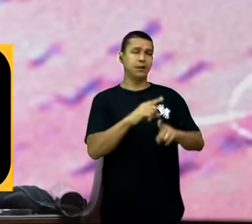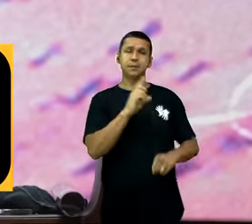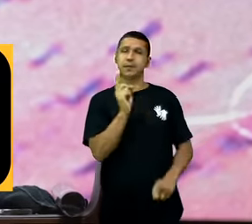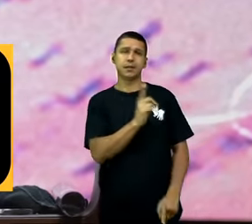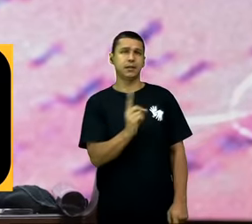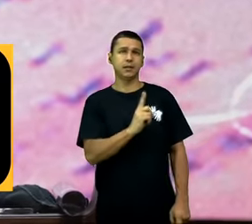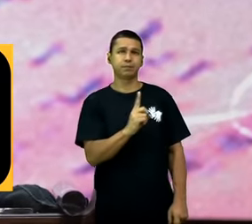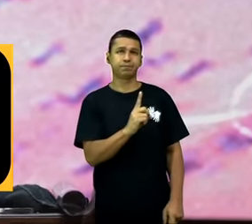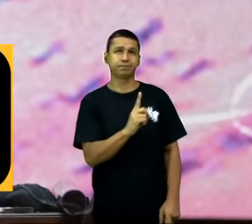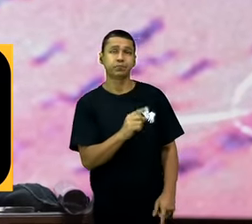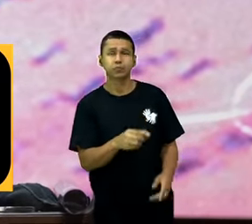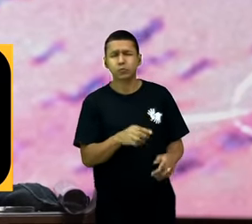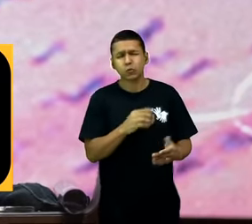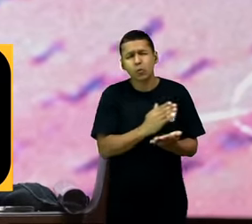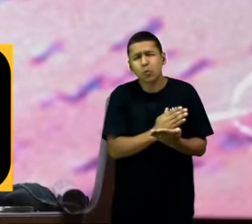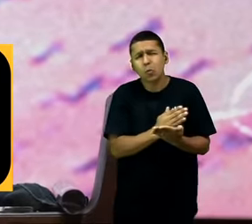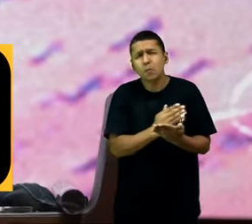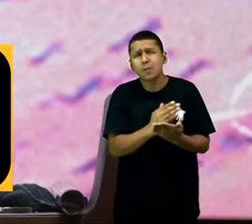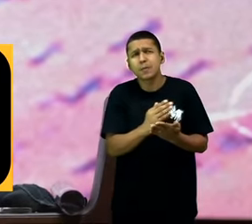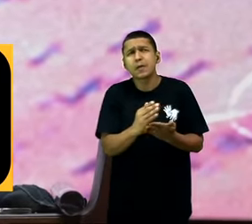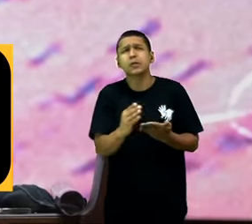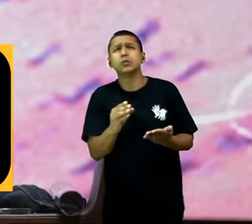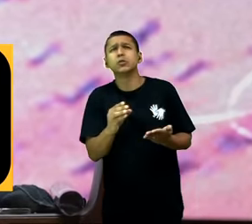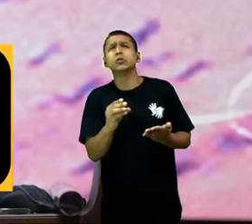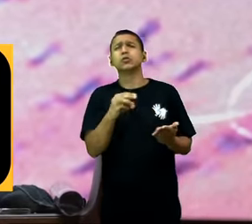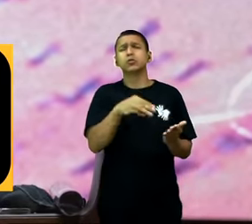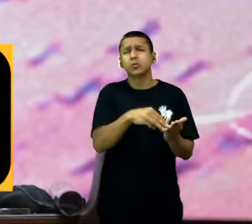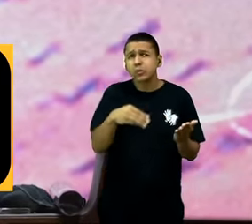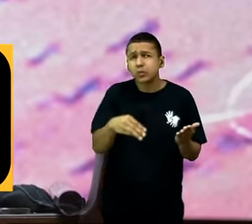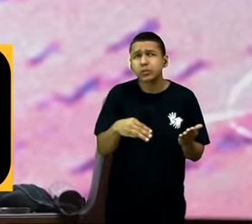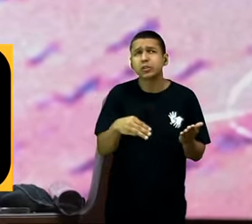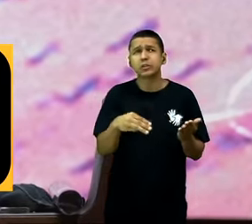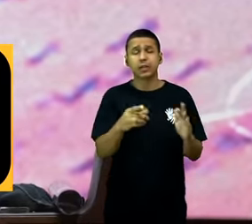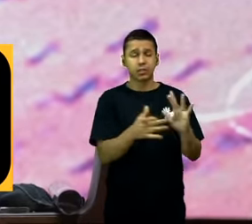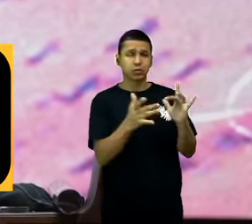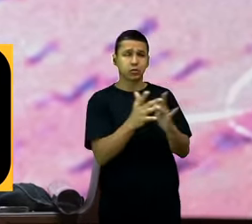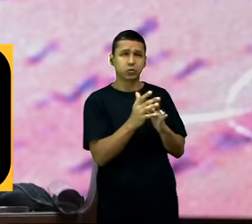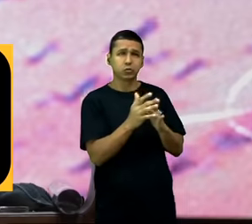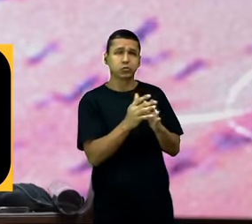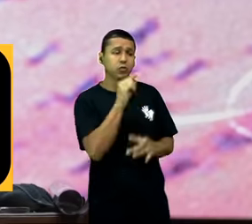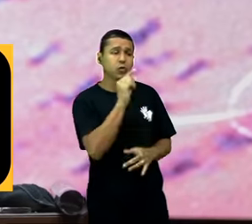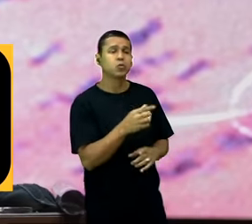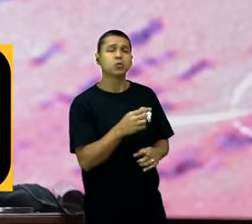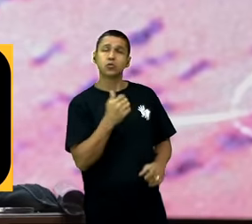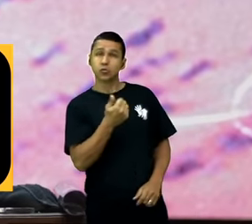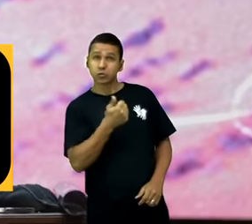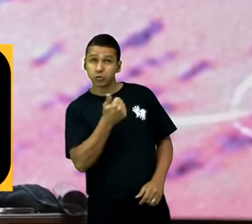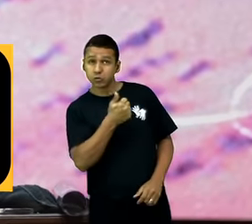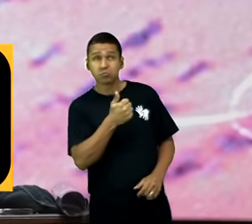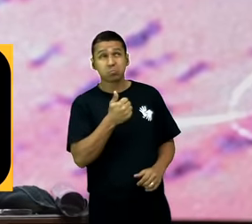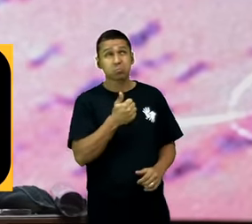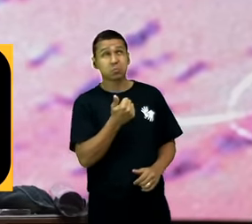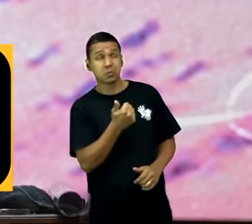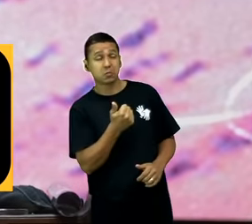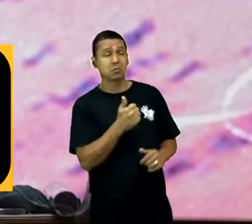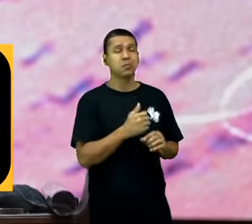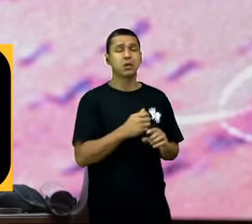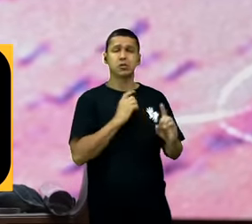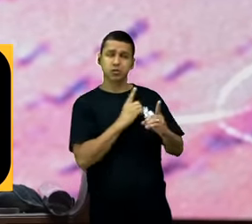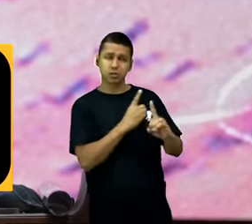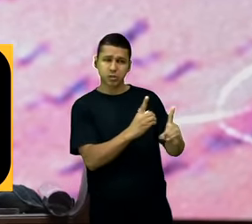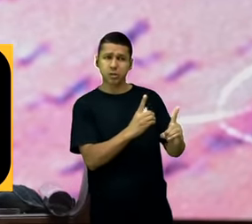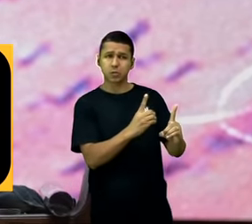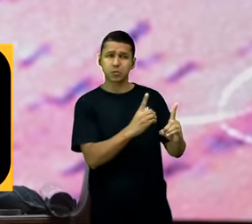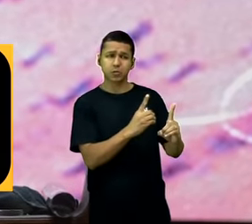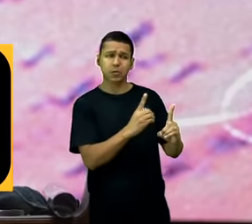início do ministério de Jesus, logo com os seus primeiros discípulos, Jesus vai ensinar os discípulos a caminhar com ele, a